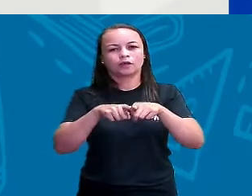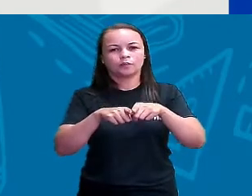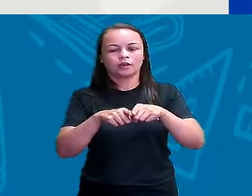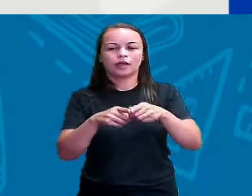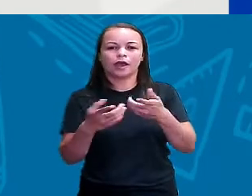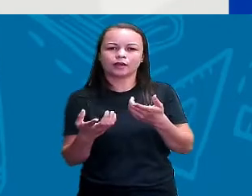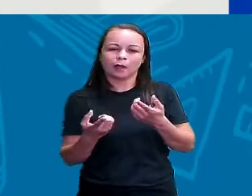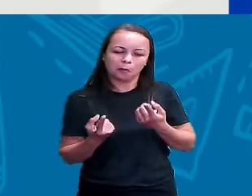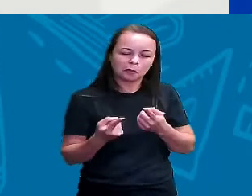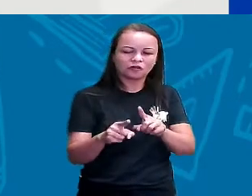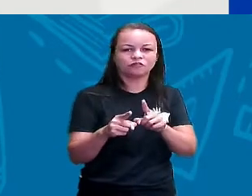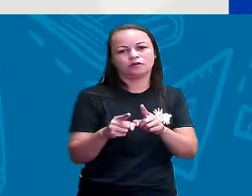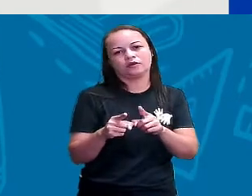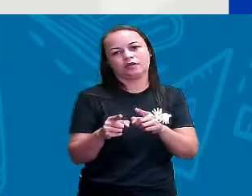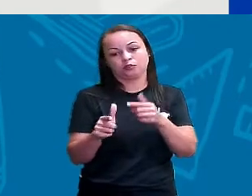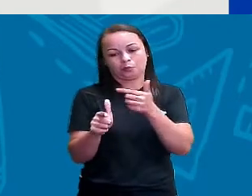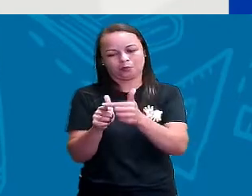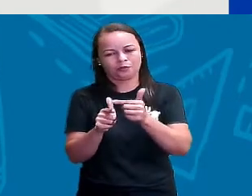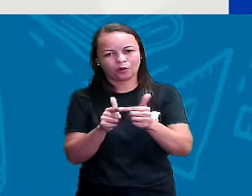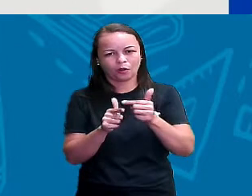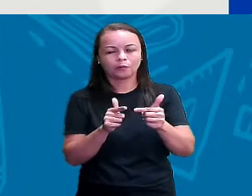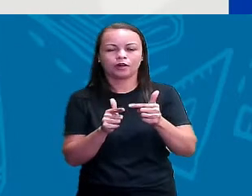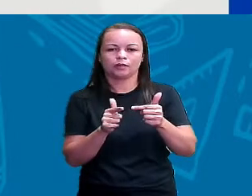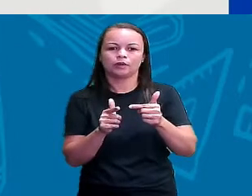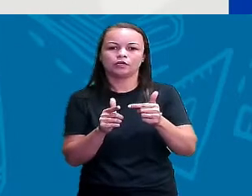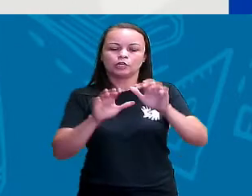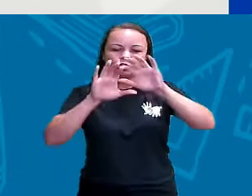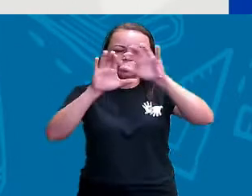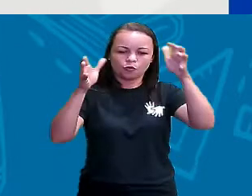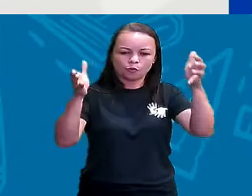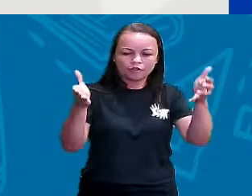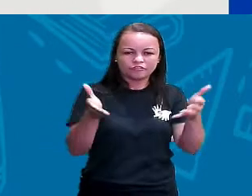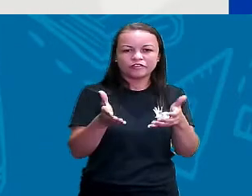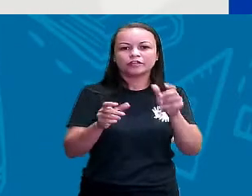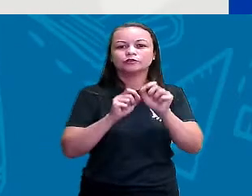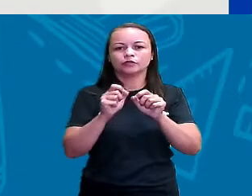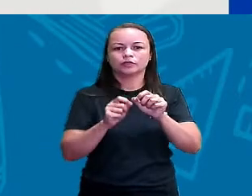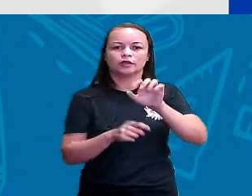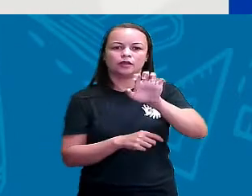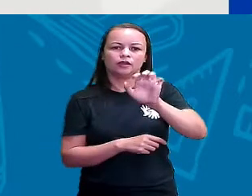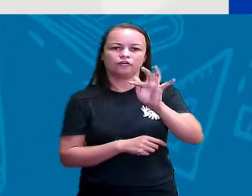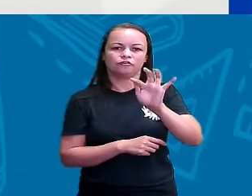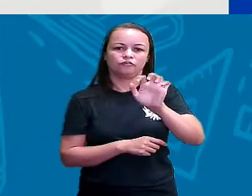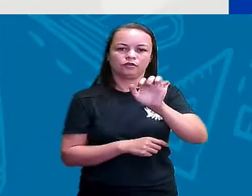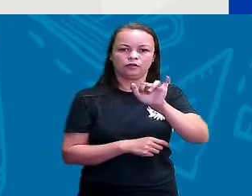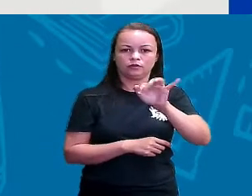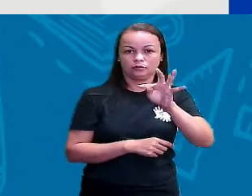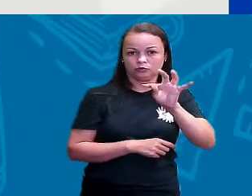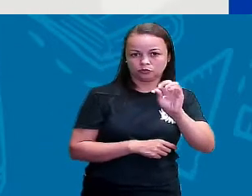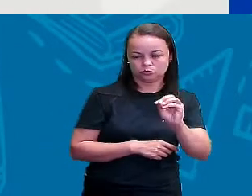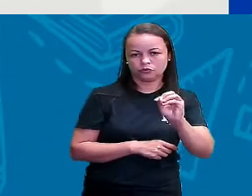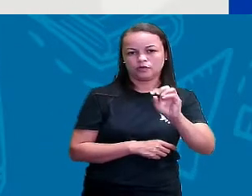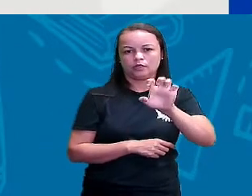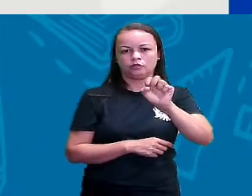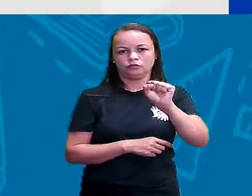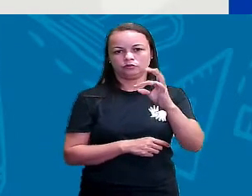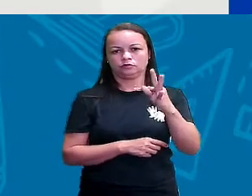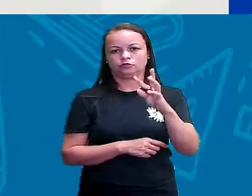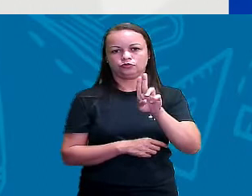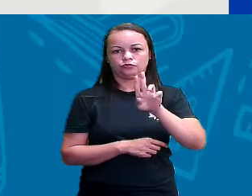certo? Vários prejuízos e um efeito que nós chamamos de efeito estufa, que é quando vai acontecer